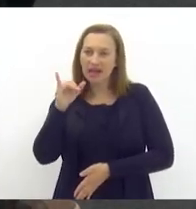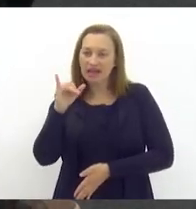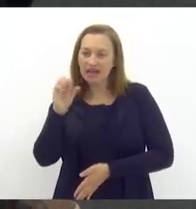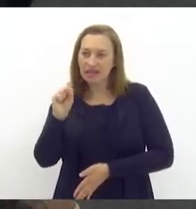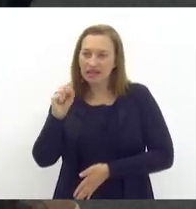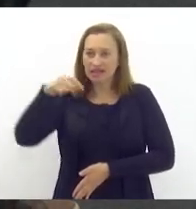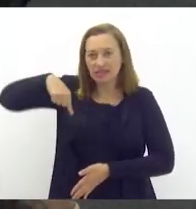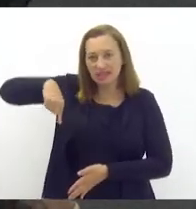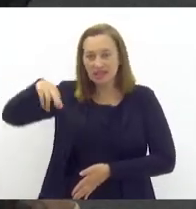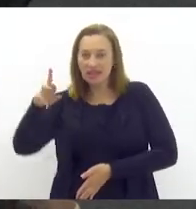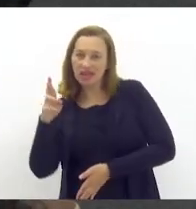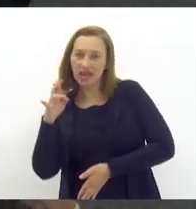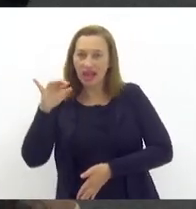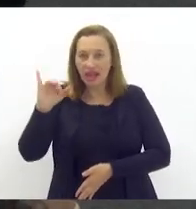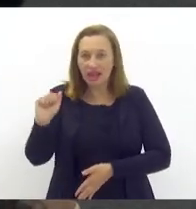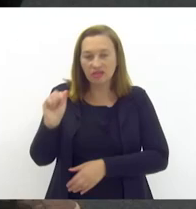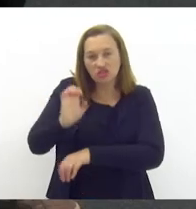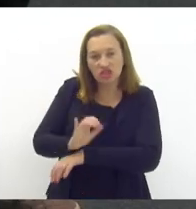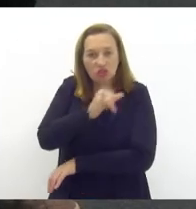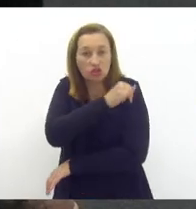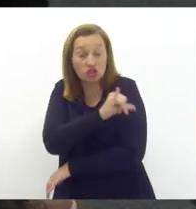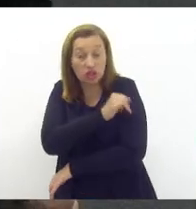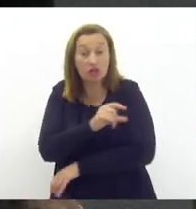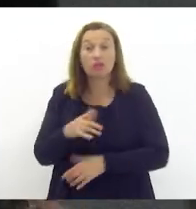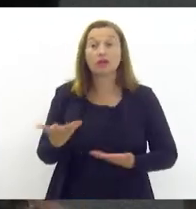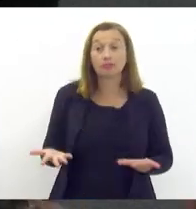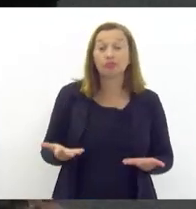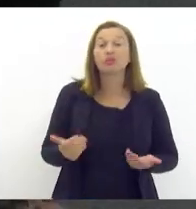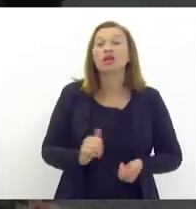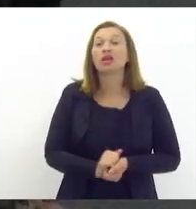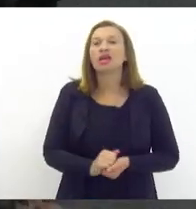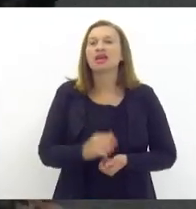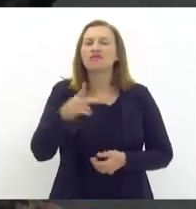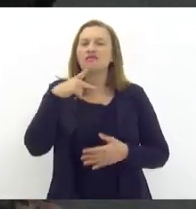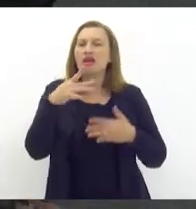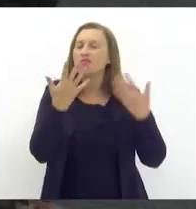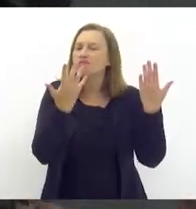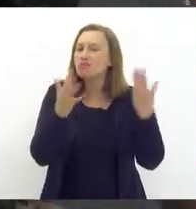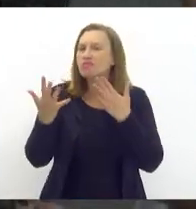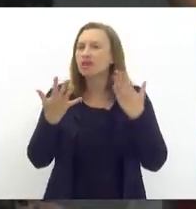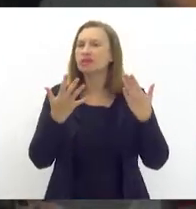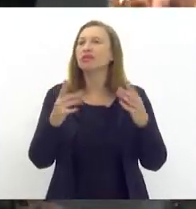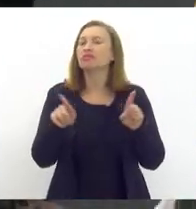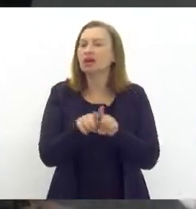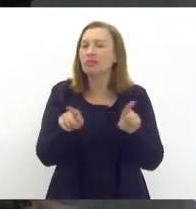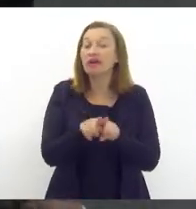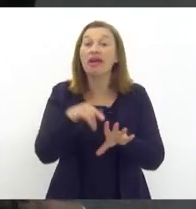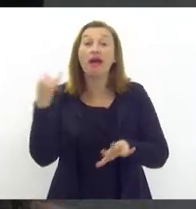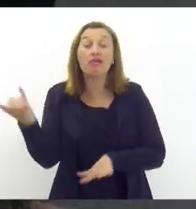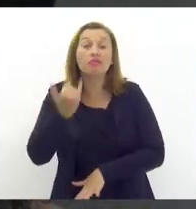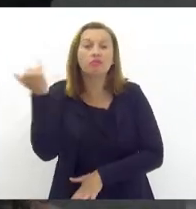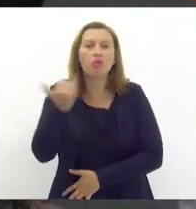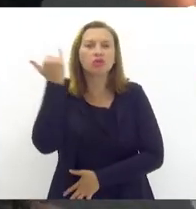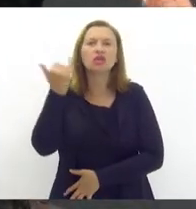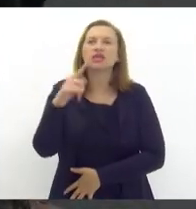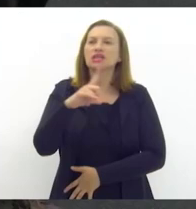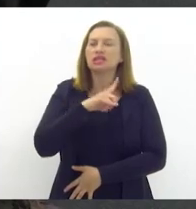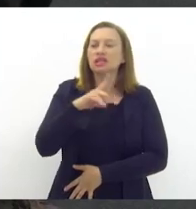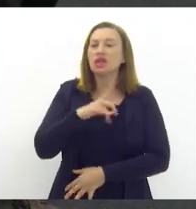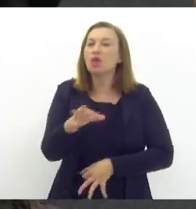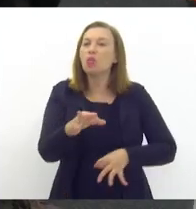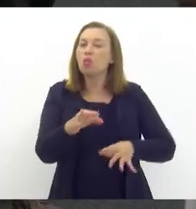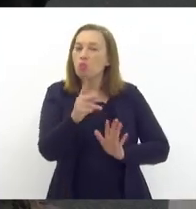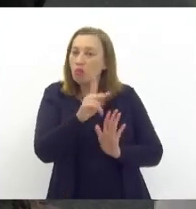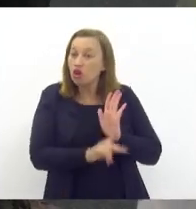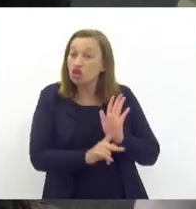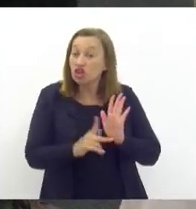e ressaltar nessa saudação a importância de termos um projeto